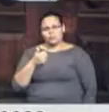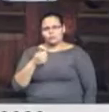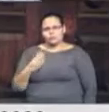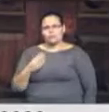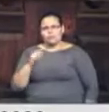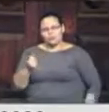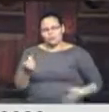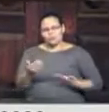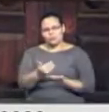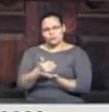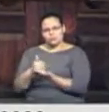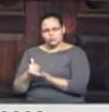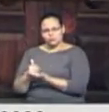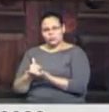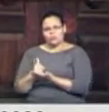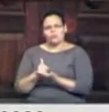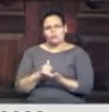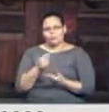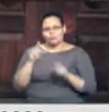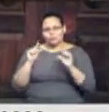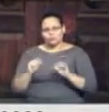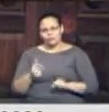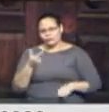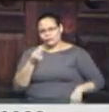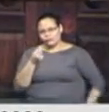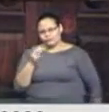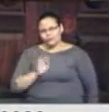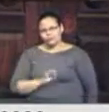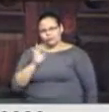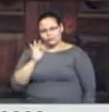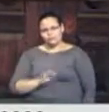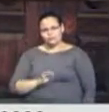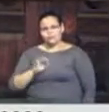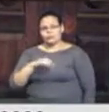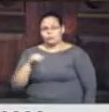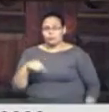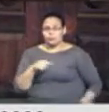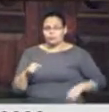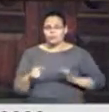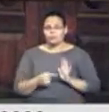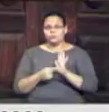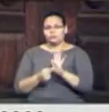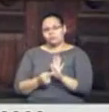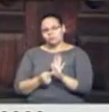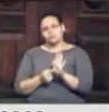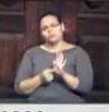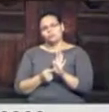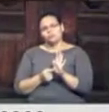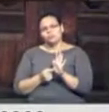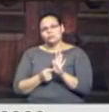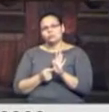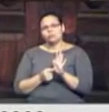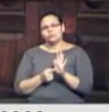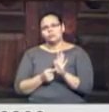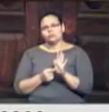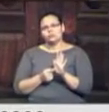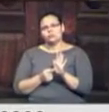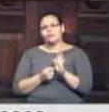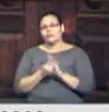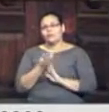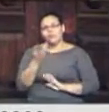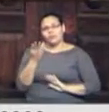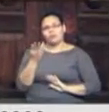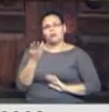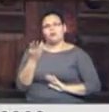da arrecadação real, o que já diminui 20%. Nós apresentamos deputado André Siciliano. Várias